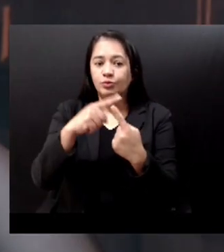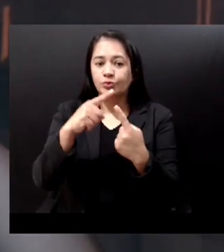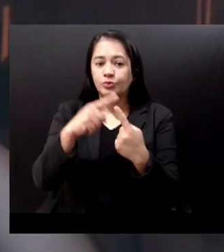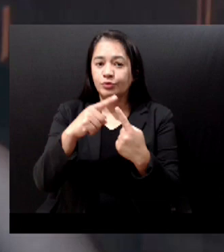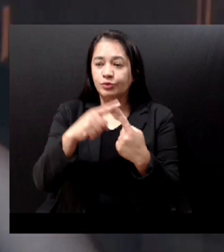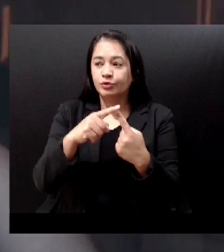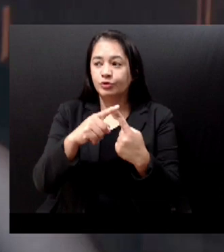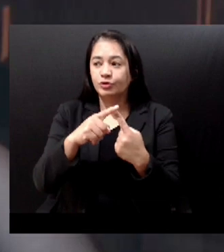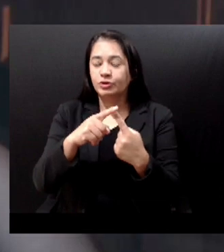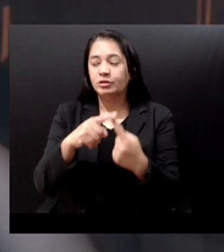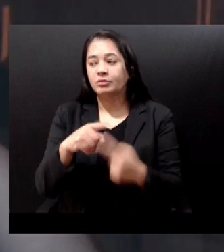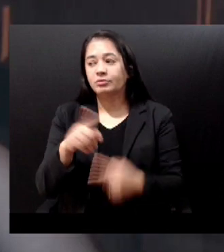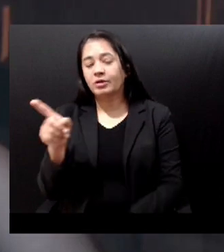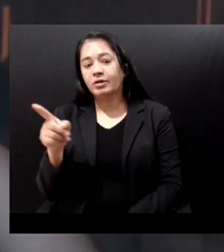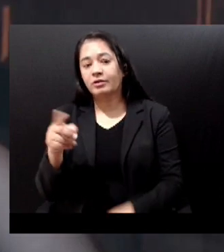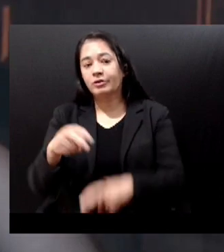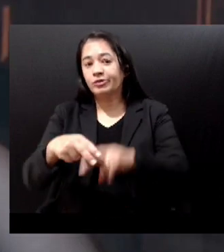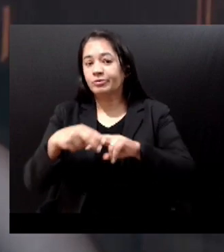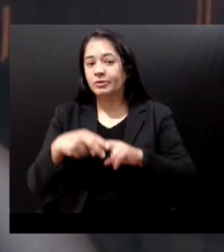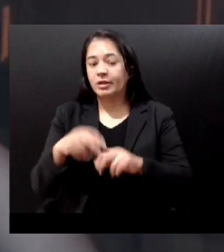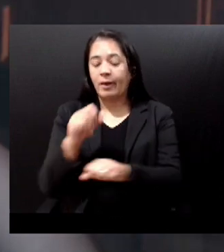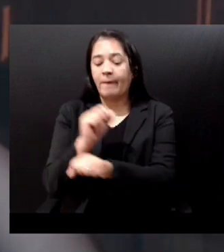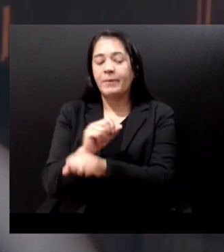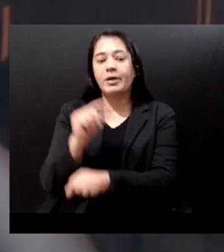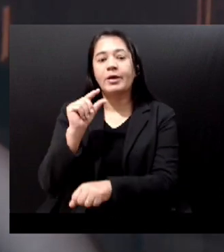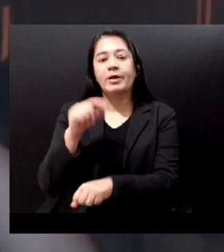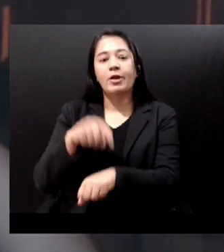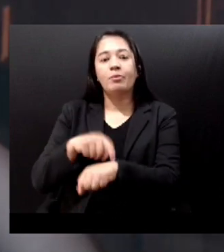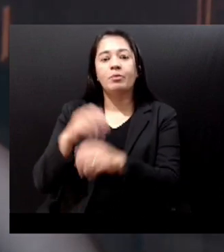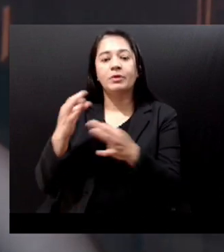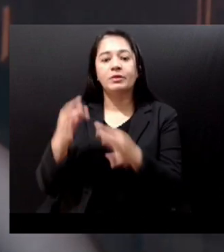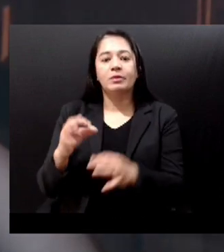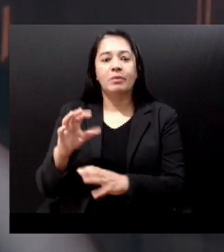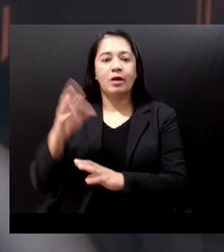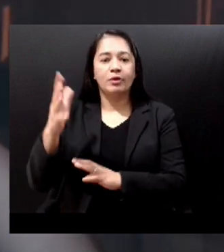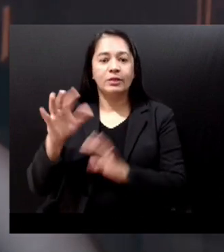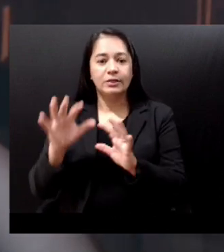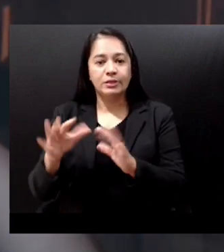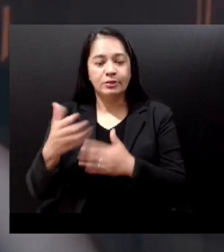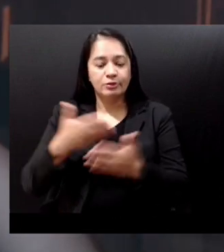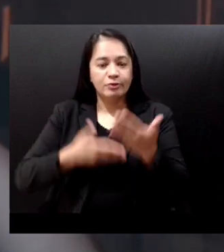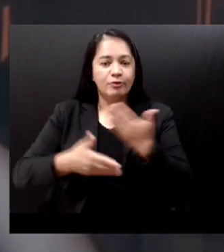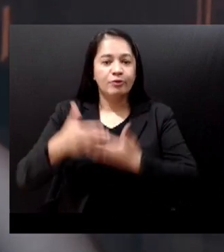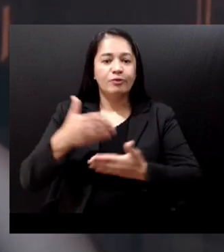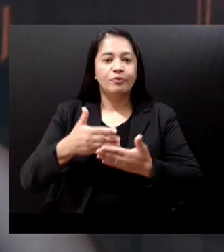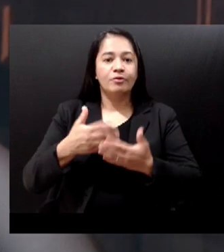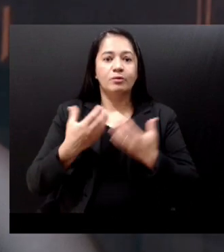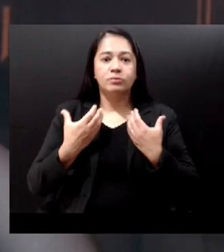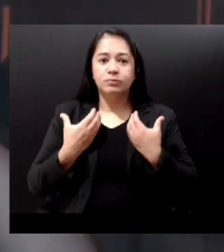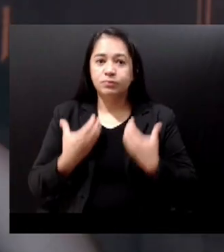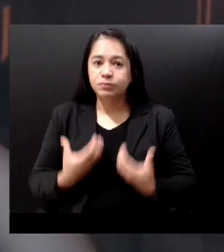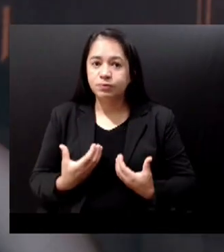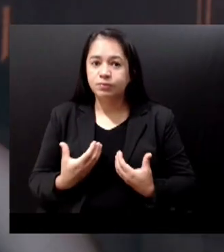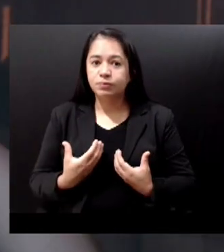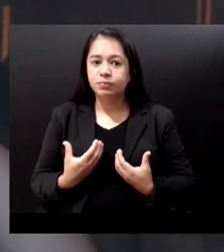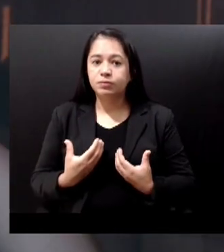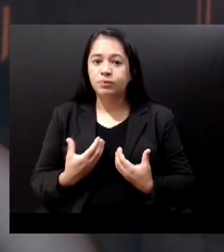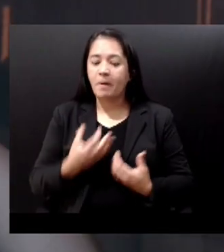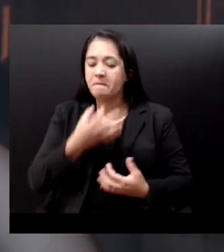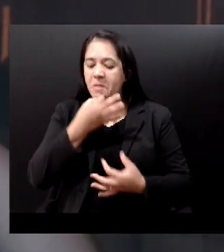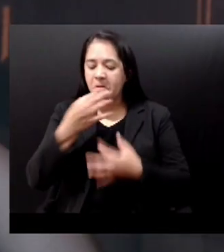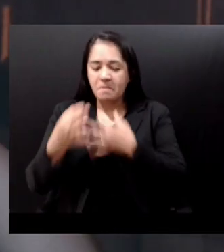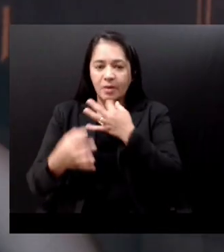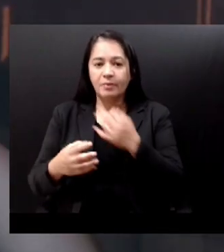esperar o momento ideal para a coisa acontecer, e isso Uhum. envolve um peso de autocrítica muito grande. Então, às vezes, não é